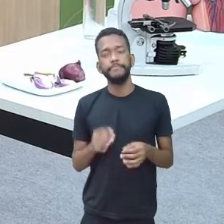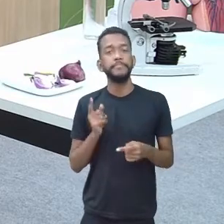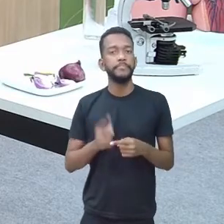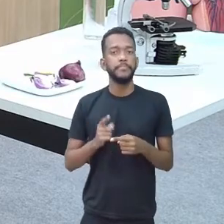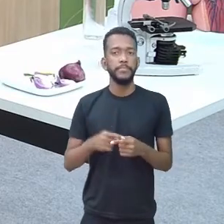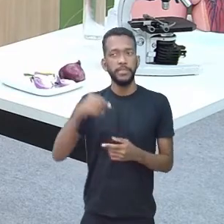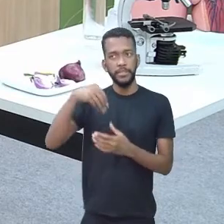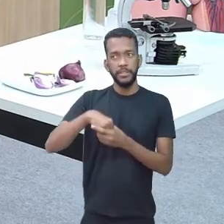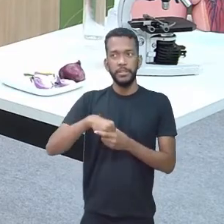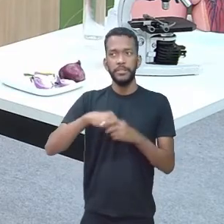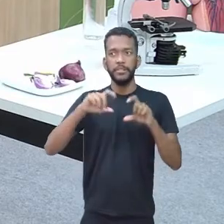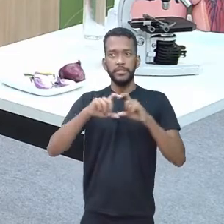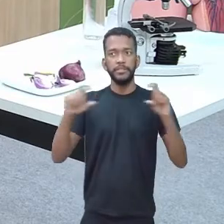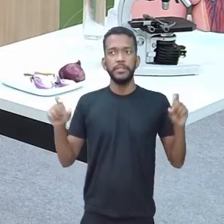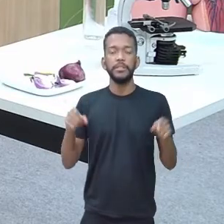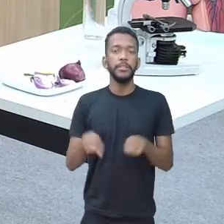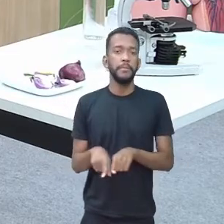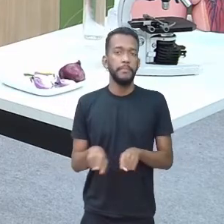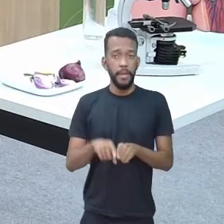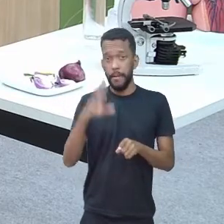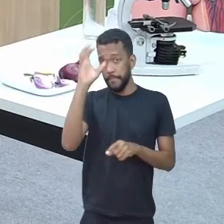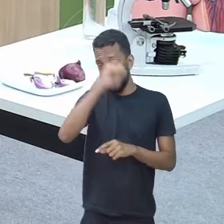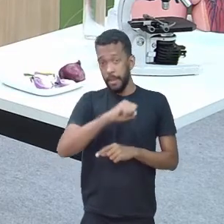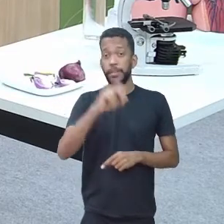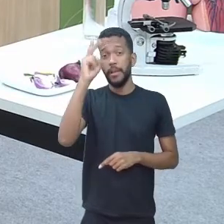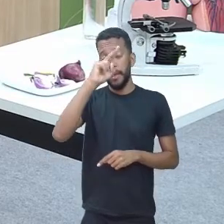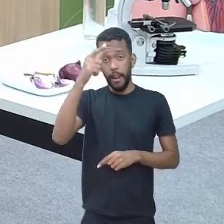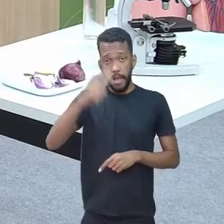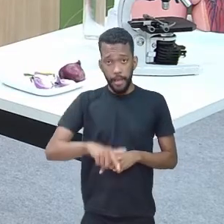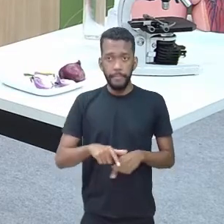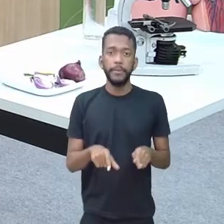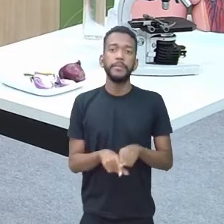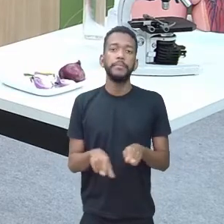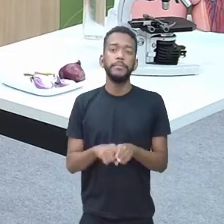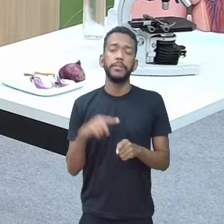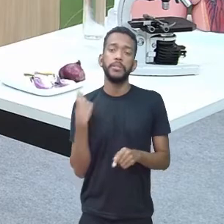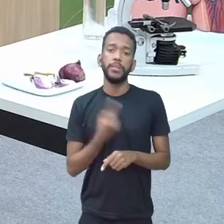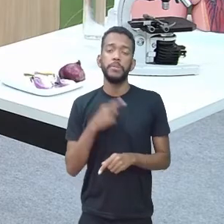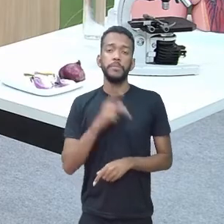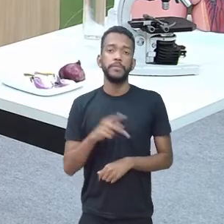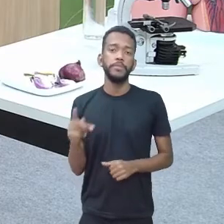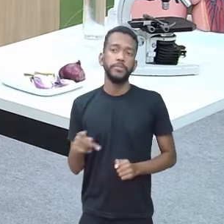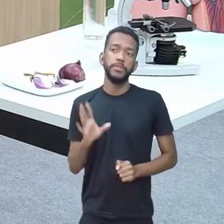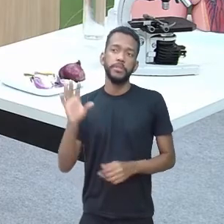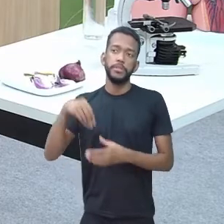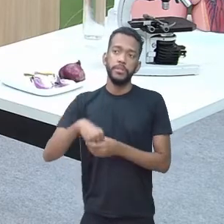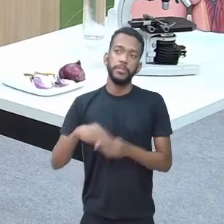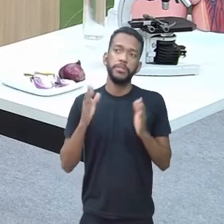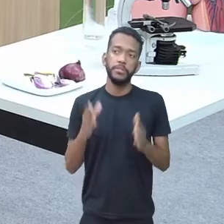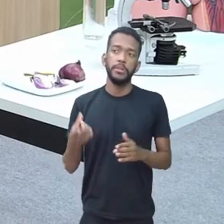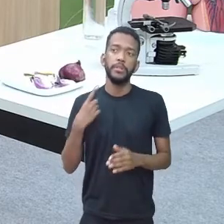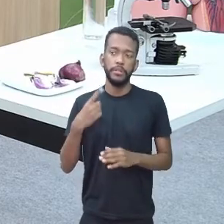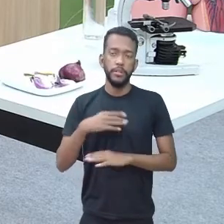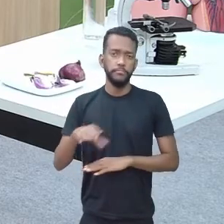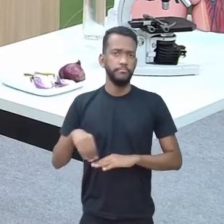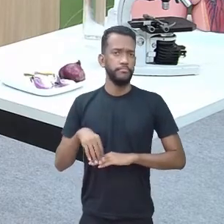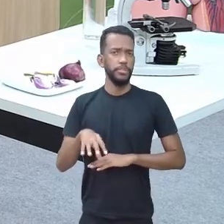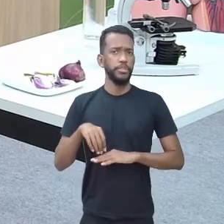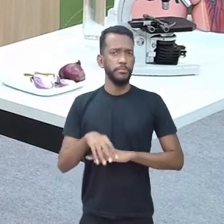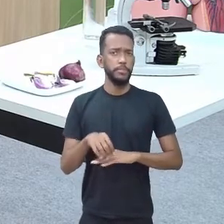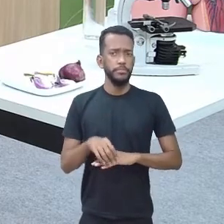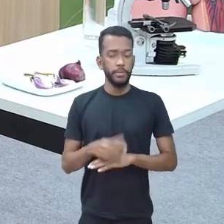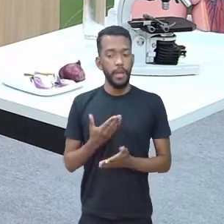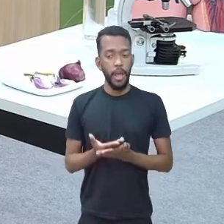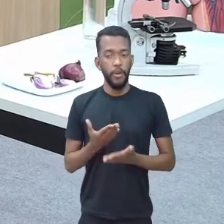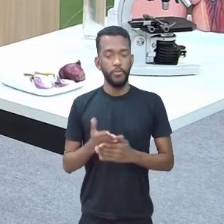no enunciado a gente também aprende, a gente relembra. E nós, professores, nos enunciados, estamos dando pistas para aqueles